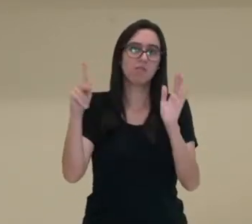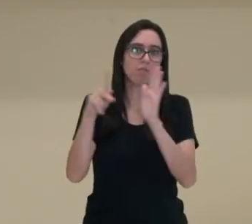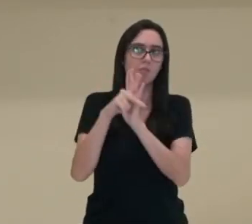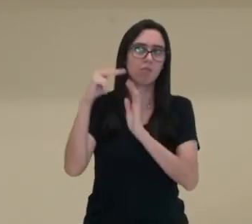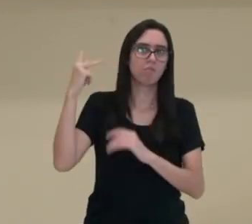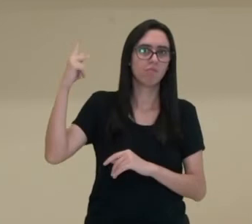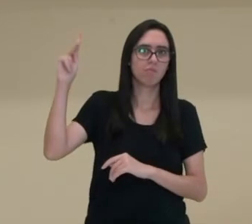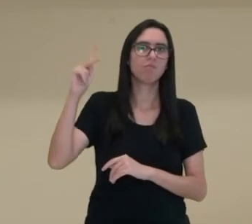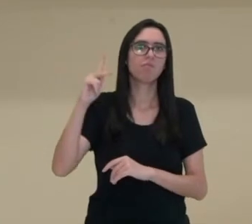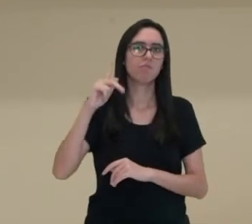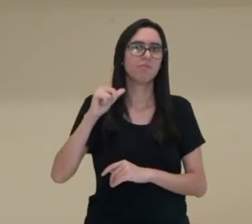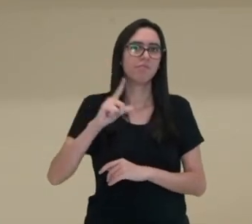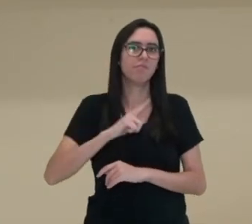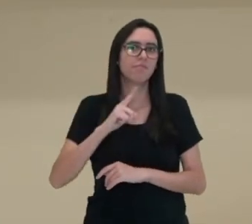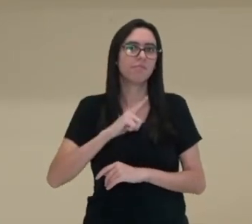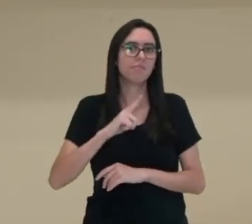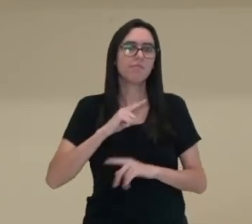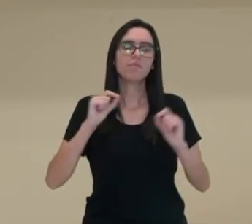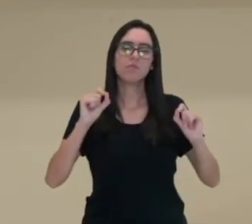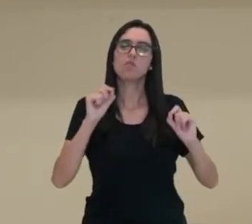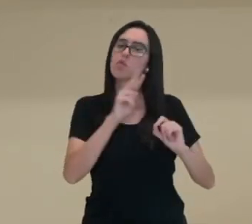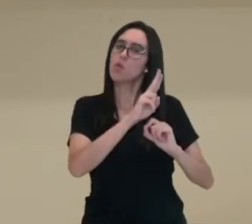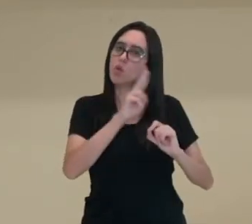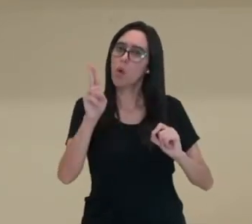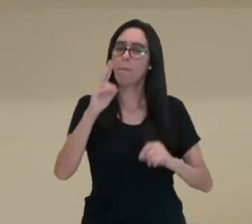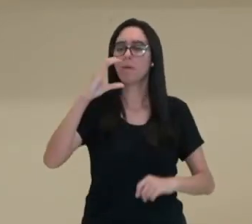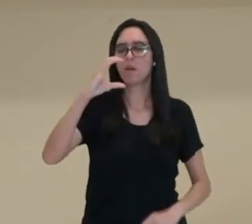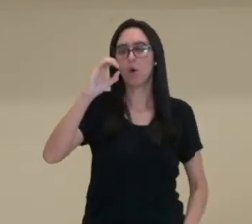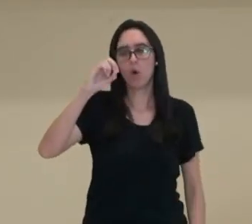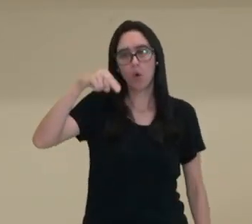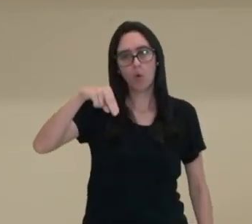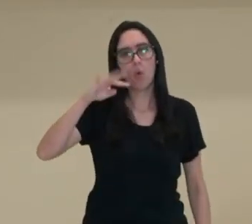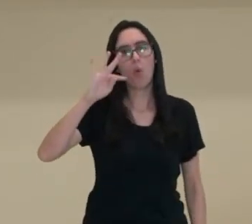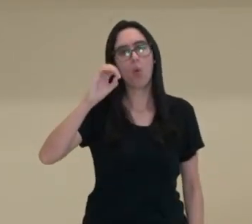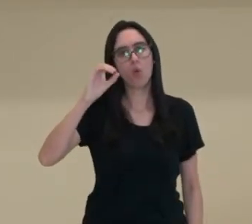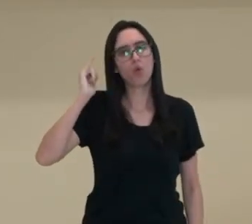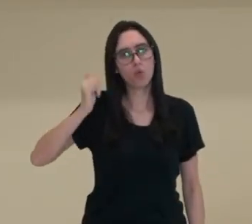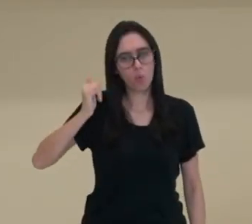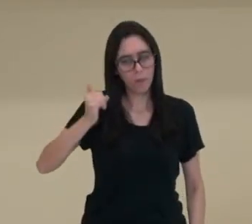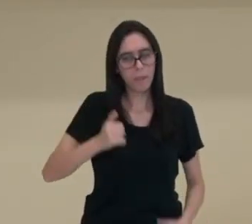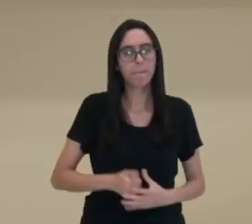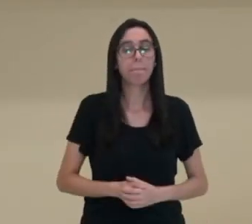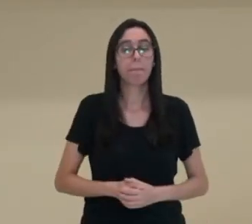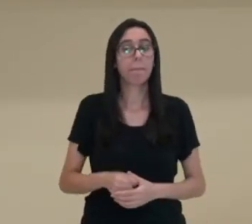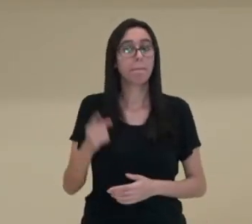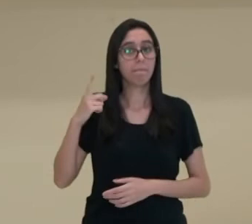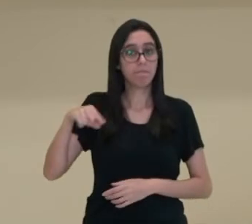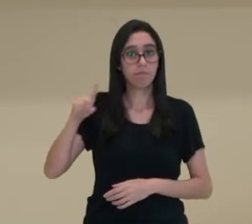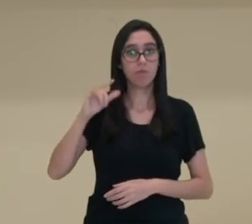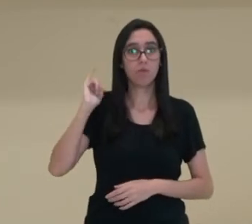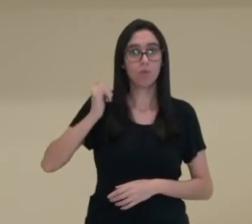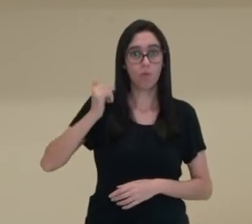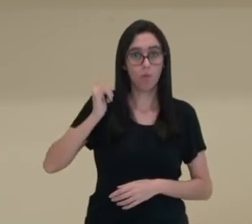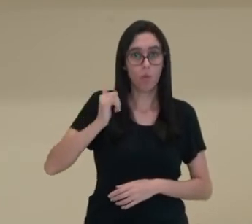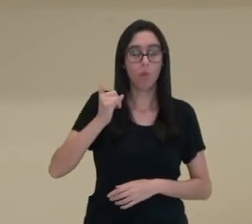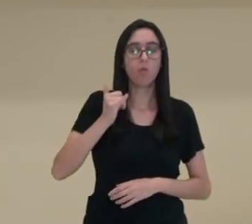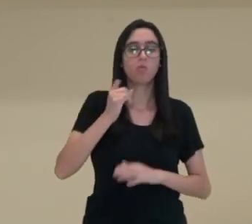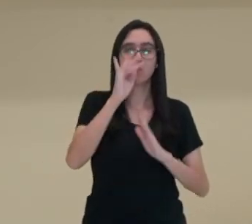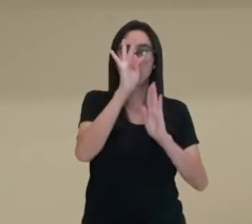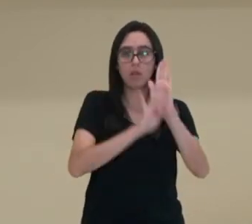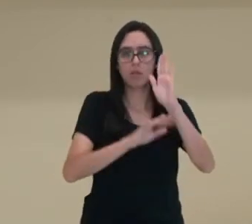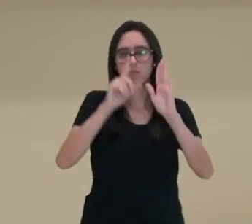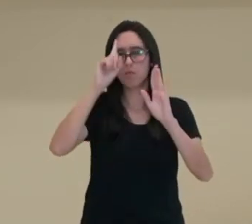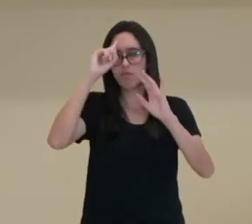nós denominemos de conto, certo? E esses contos, em geral, todos os textos ficcionais